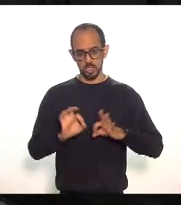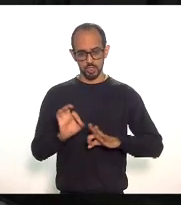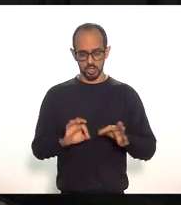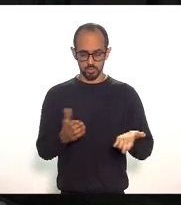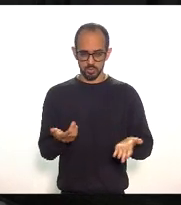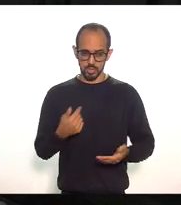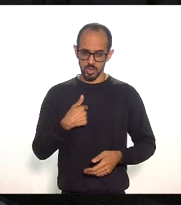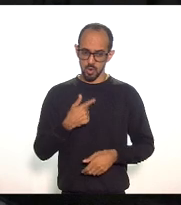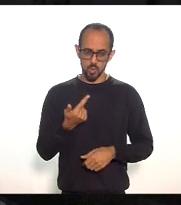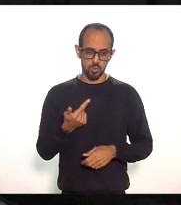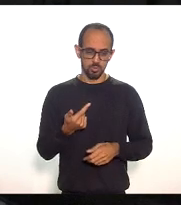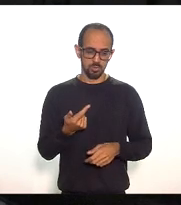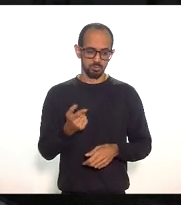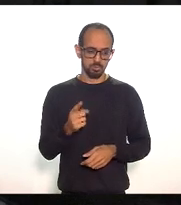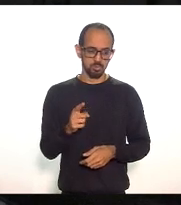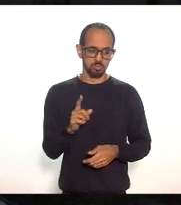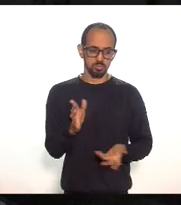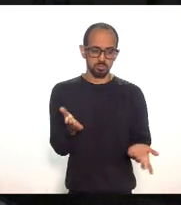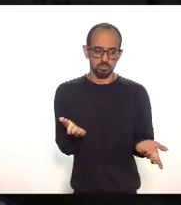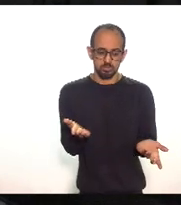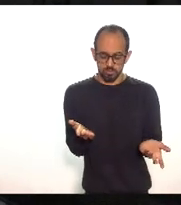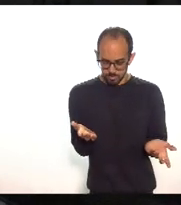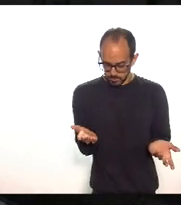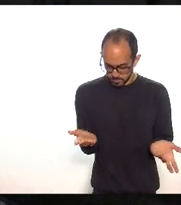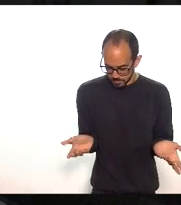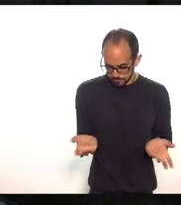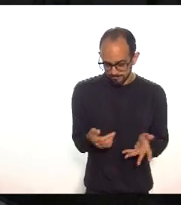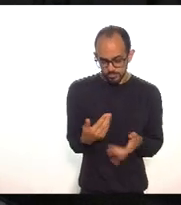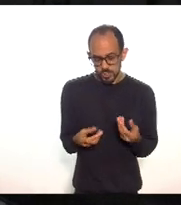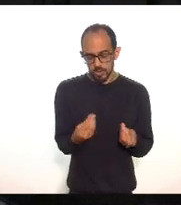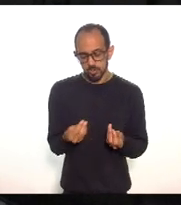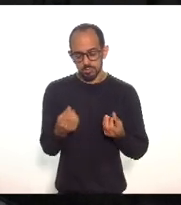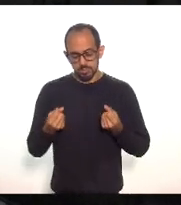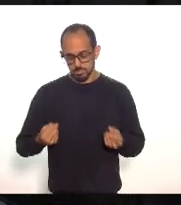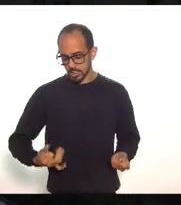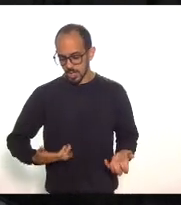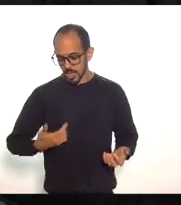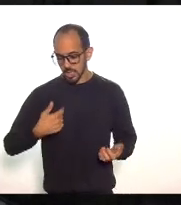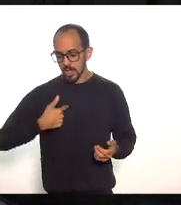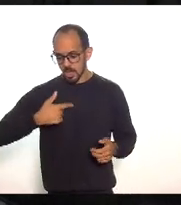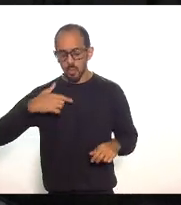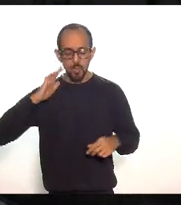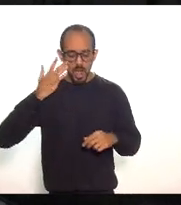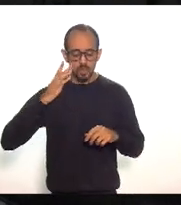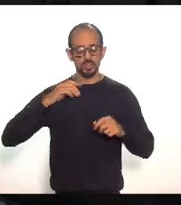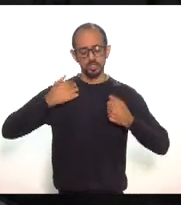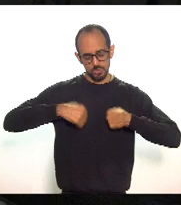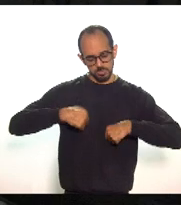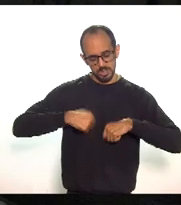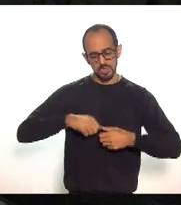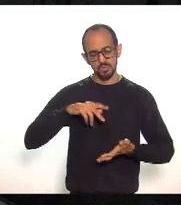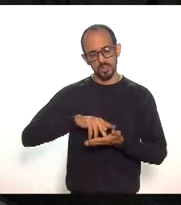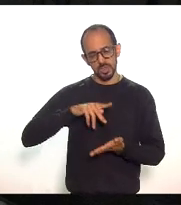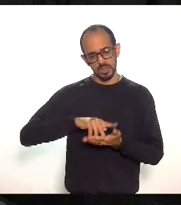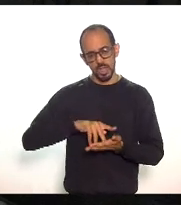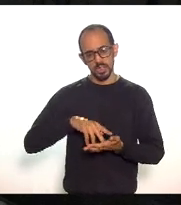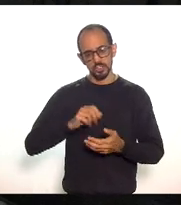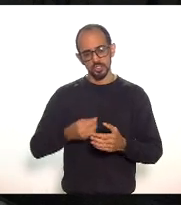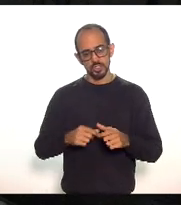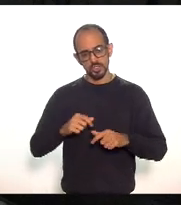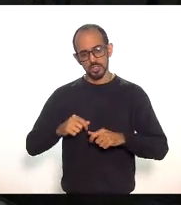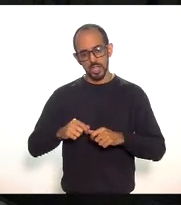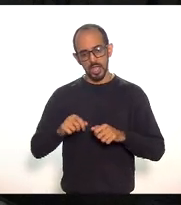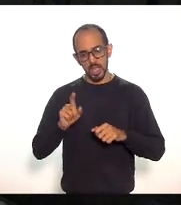Eu não vejo aqui... Eu vejo que a gente precisa, de fato, trabalhar essa questão da valorização